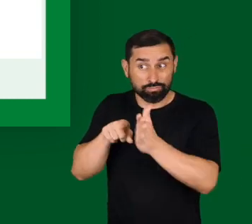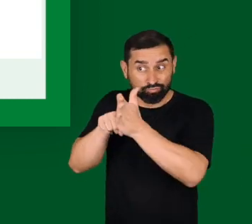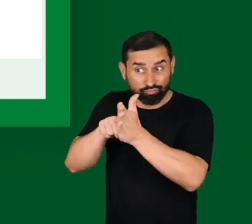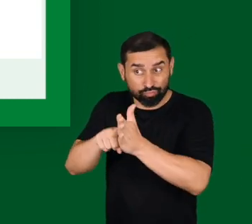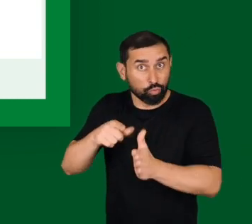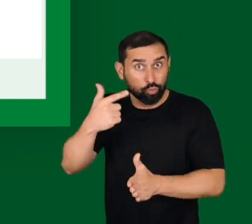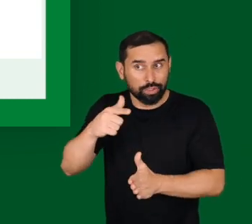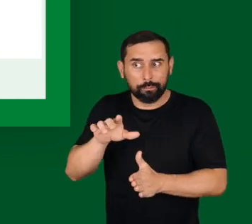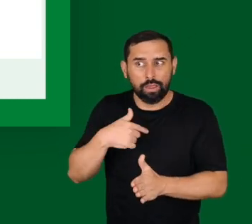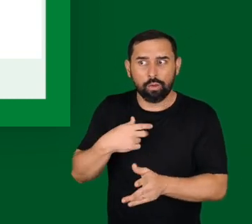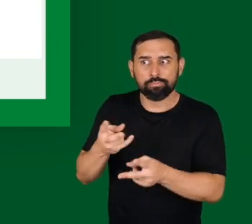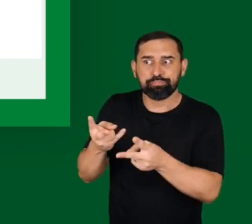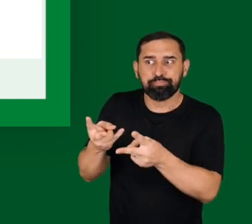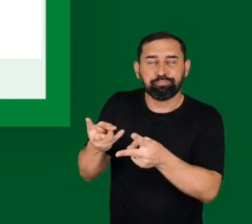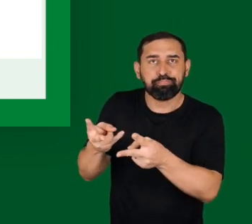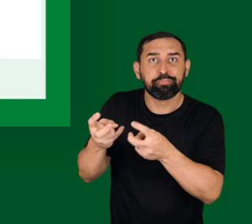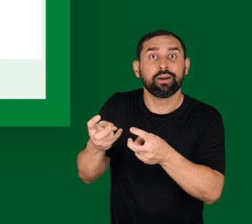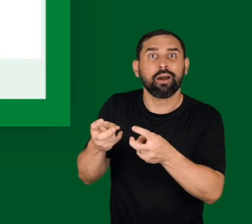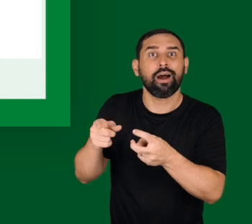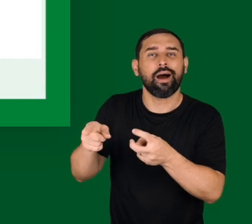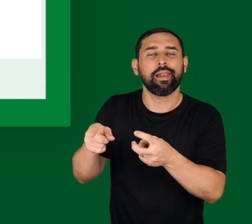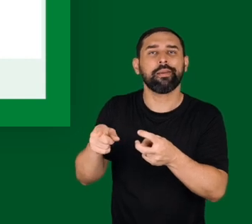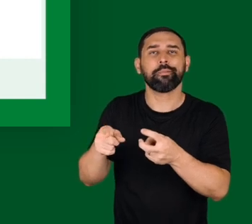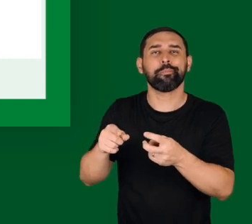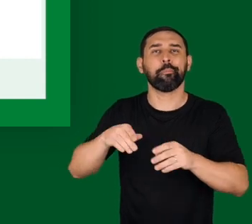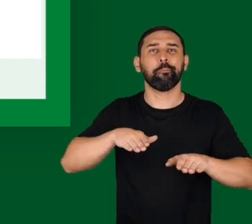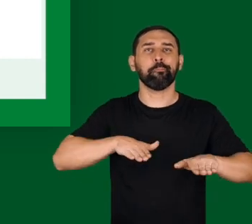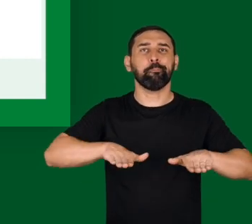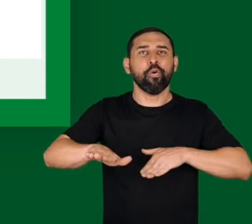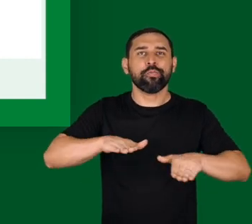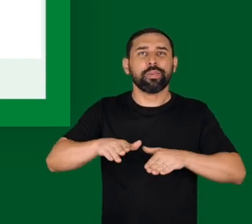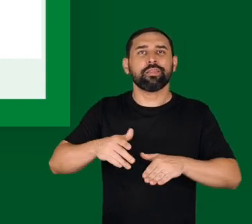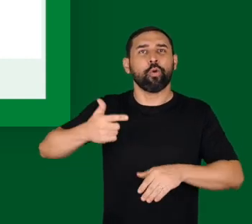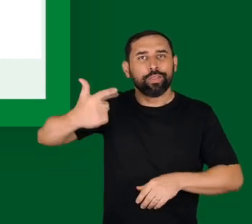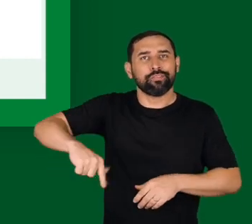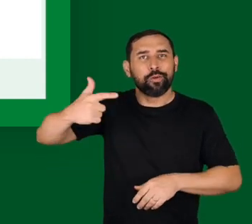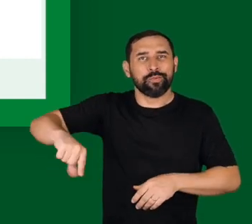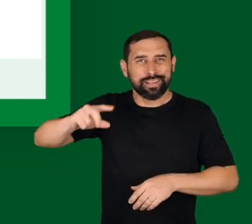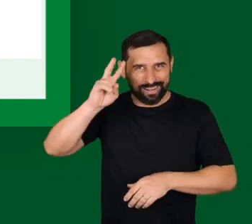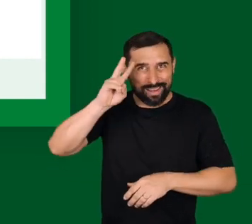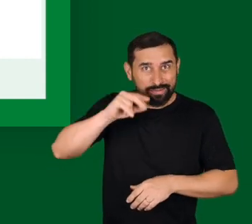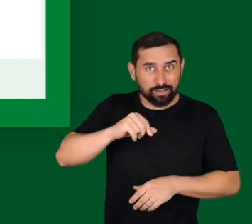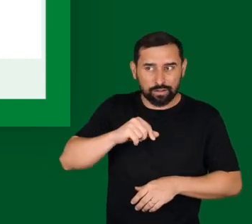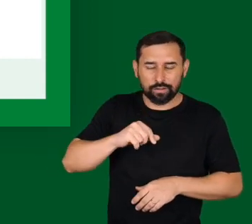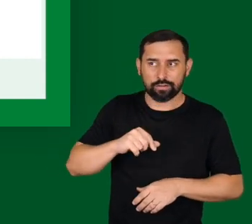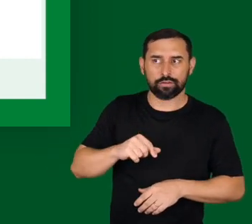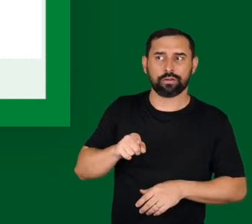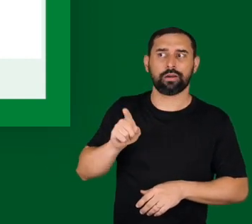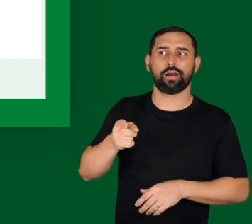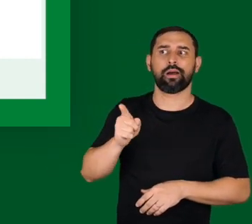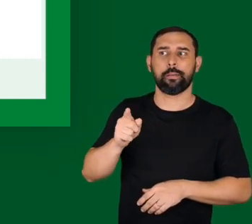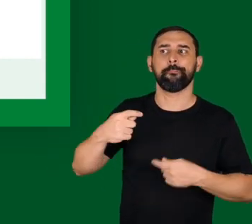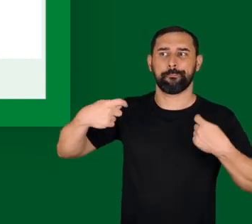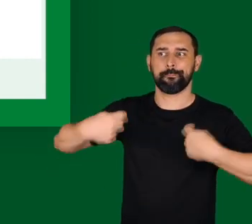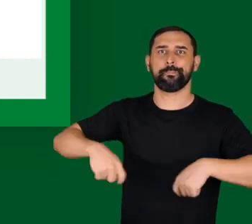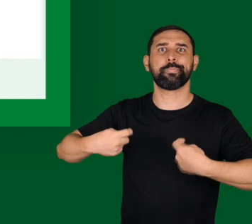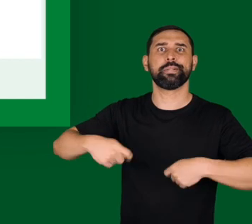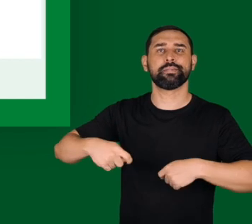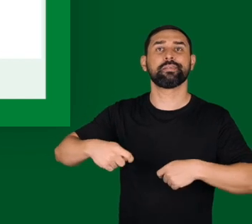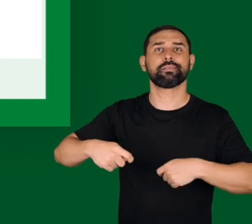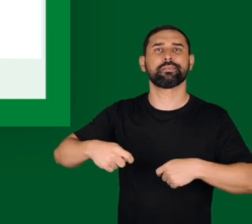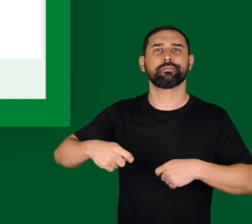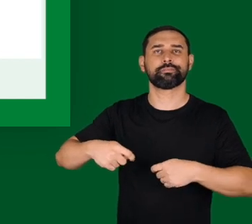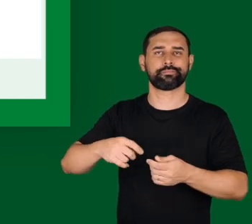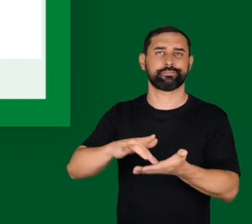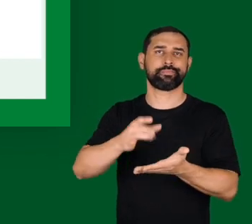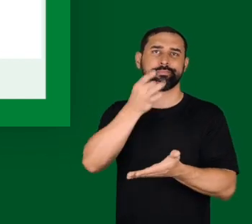tinha monitorização, eu considero aqueles movimentos dele repetitivos como uma crise convulsiva. A droga de